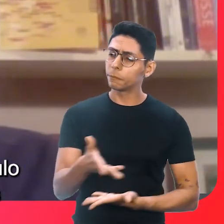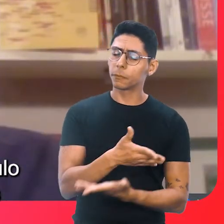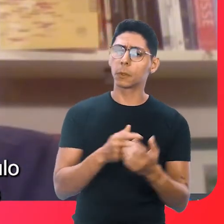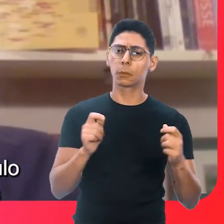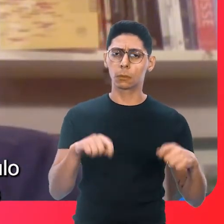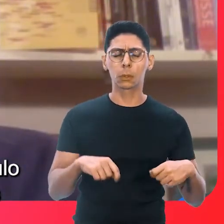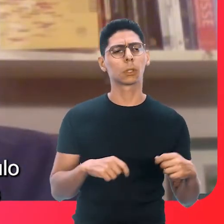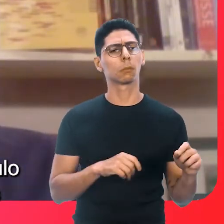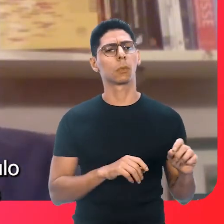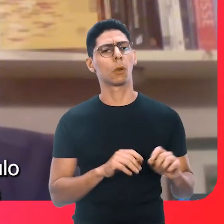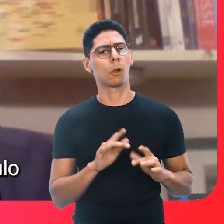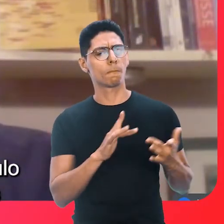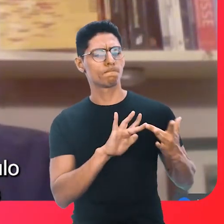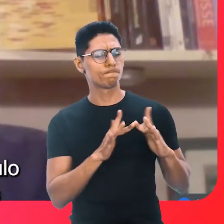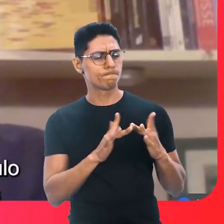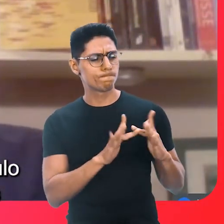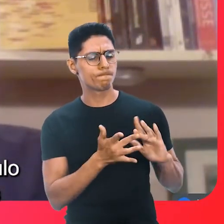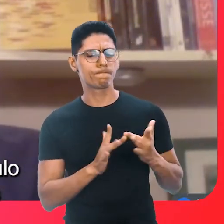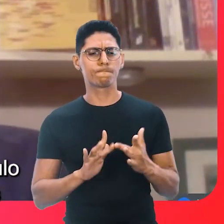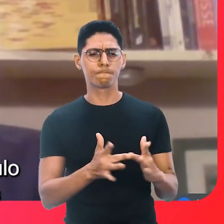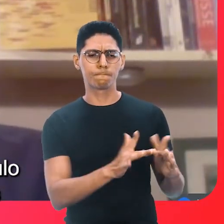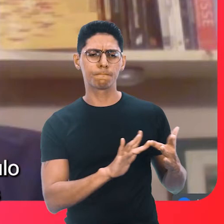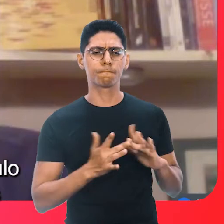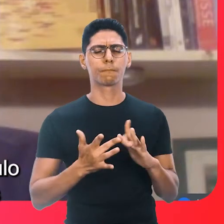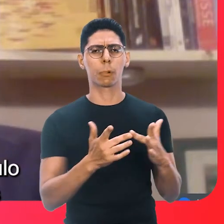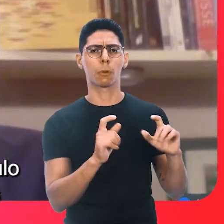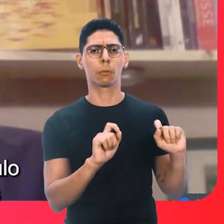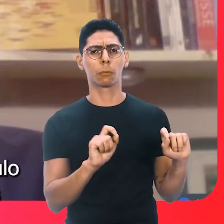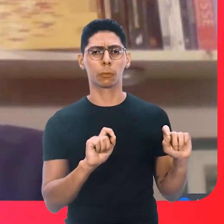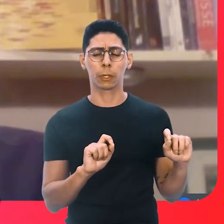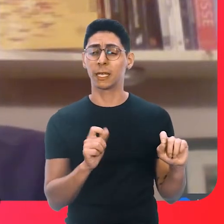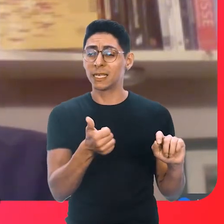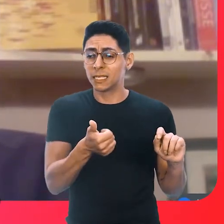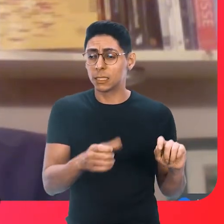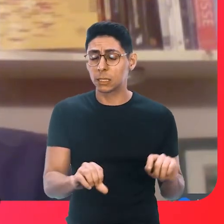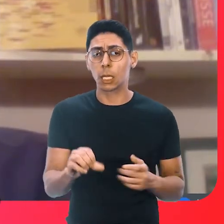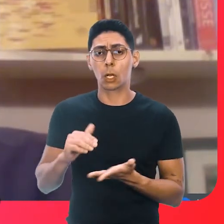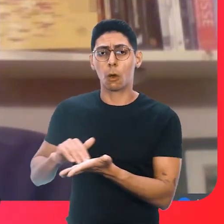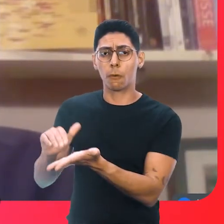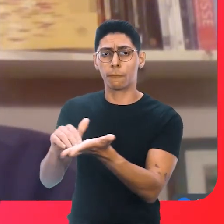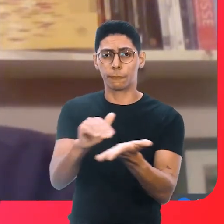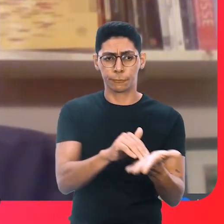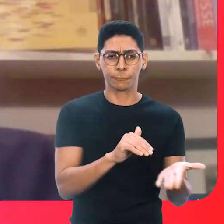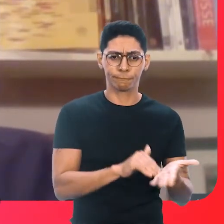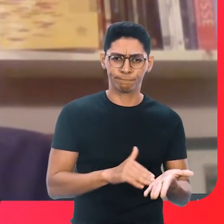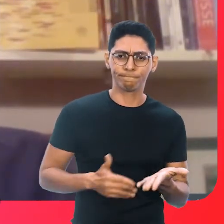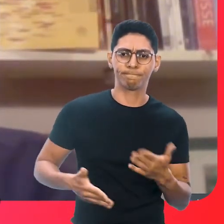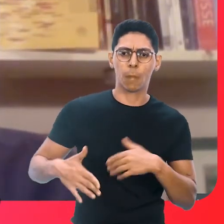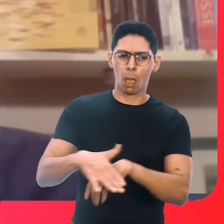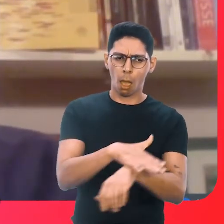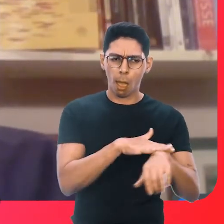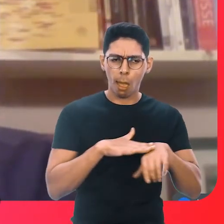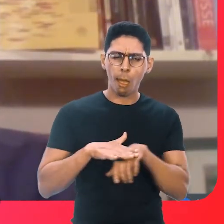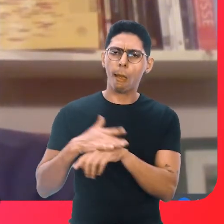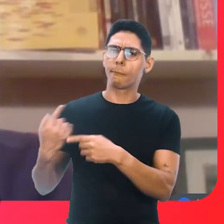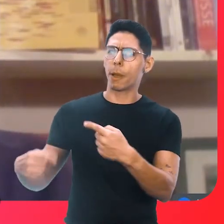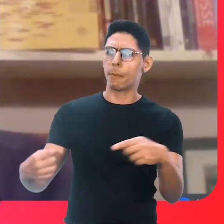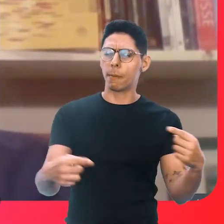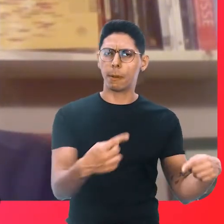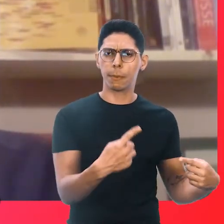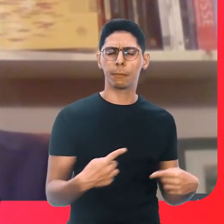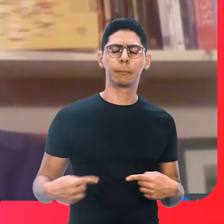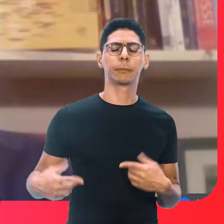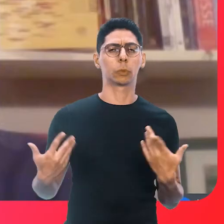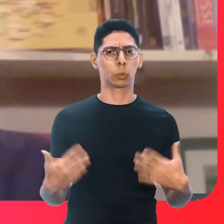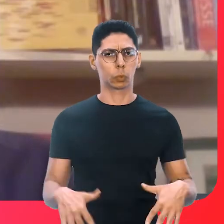articular aqui em São Paulo, Antônio, o envolvimento de 19 secretarias municipais. 19, não é pouco, hein? 19